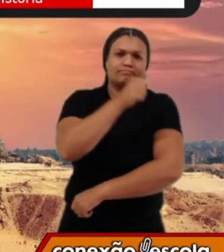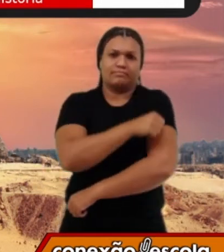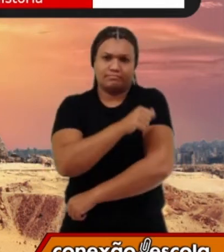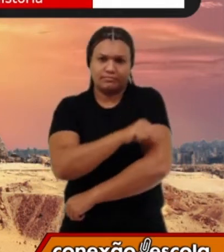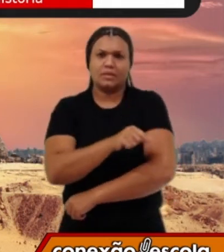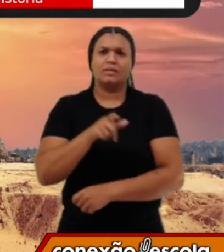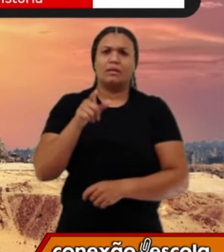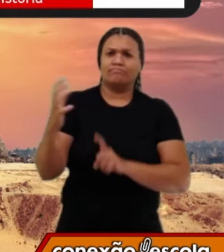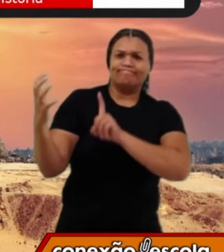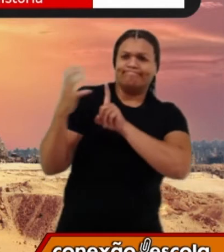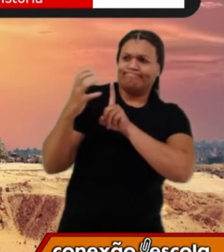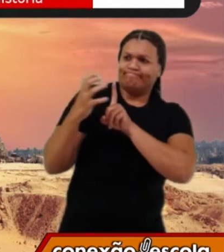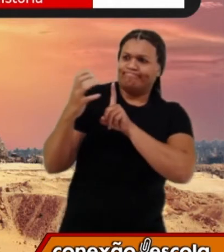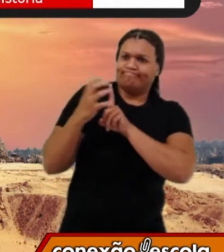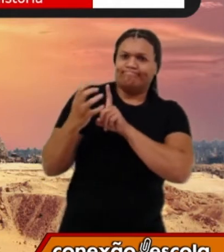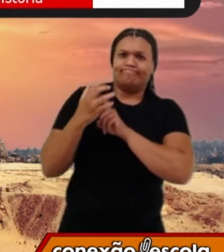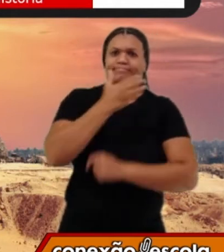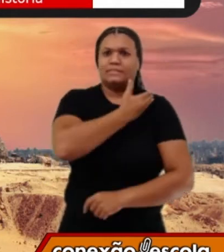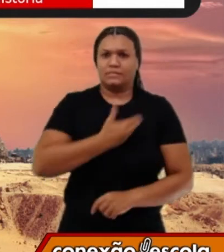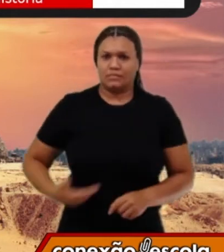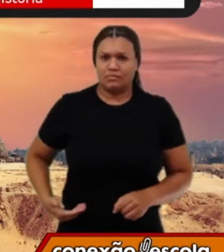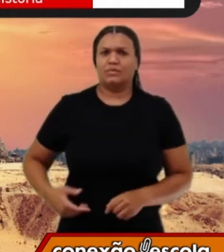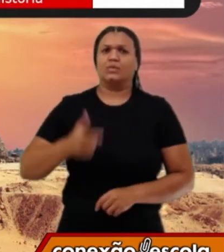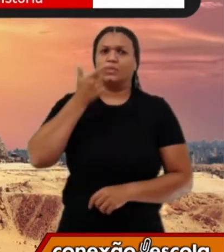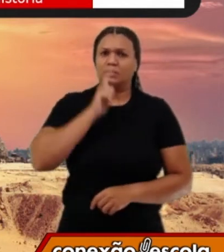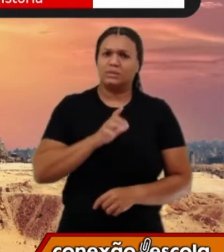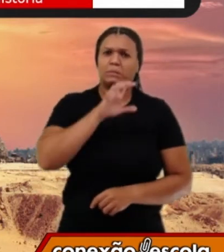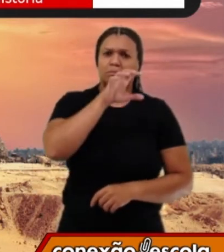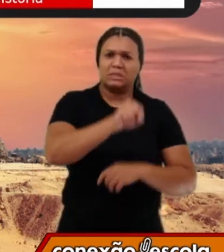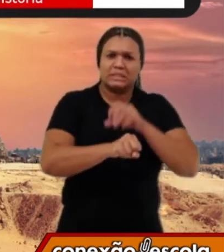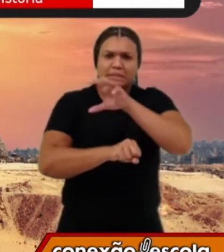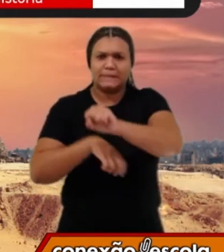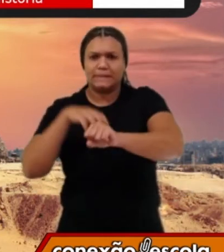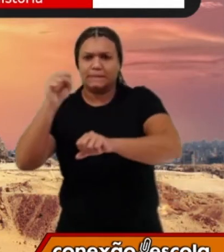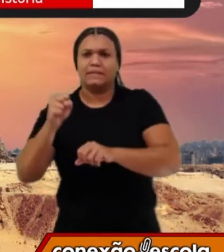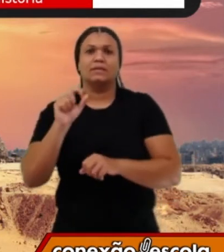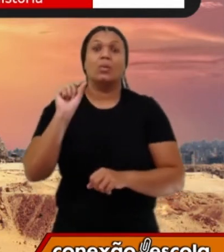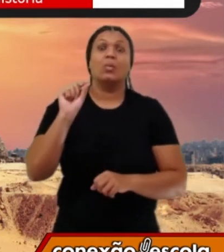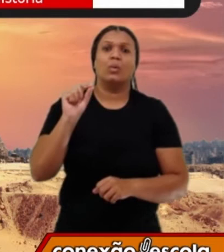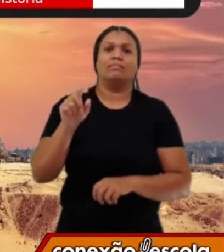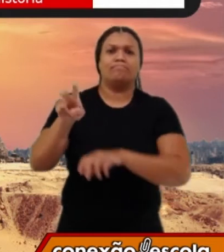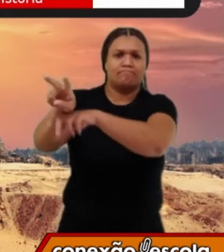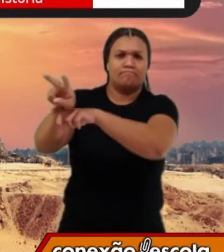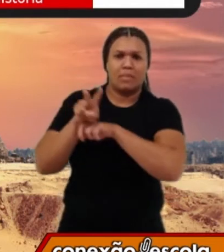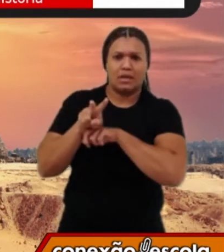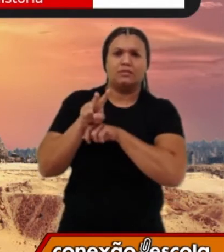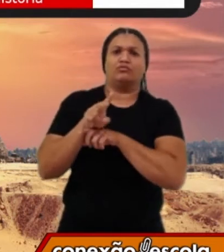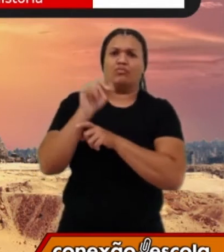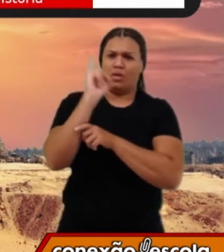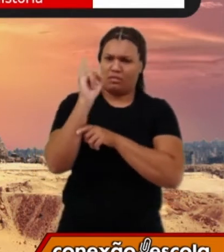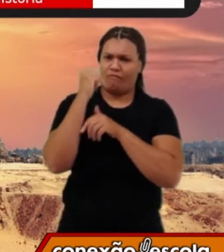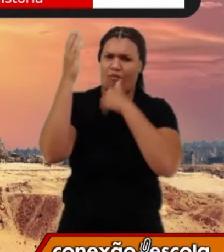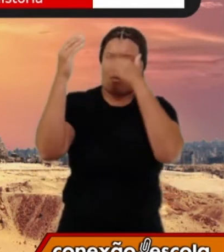que faça o quê? Para que eles peguem alguns empréstimos internacionais, tragam dinheiro, façam a